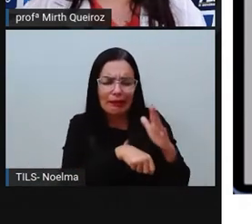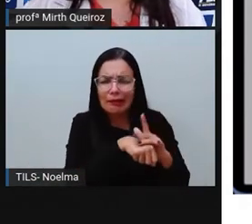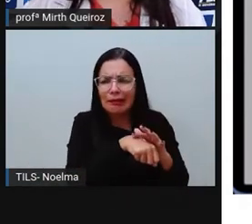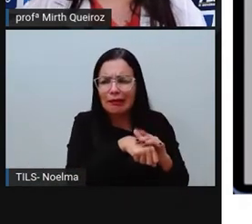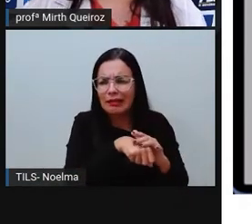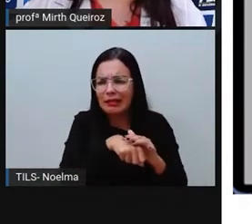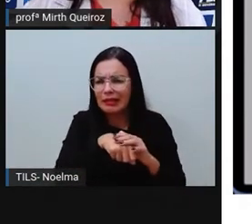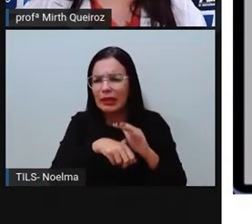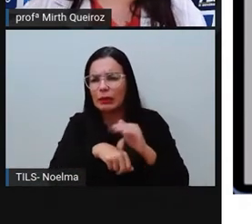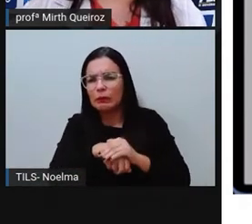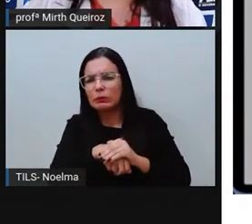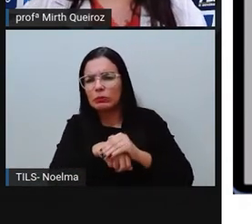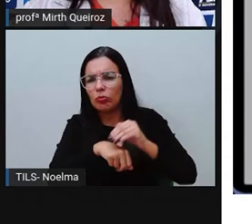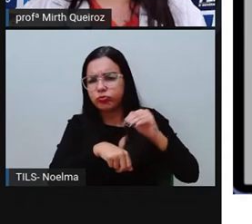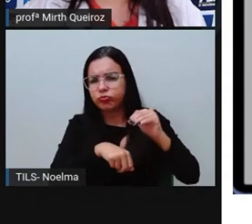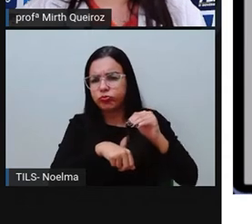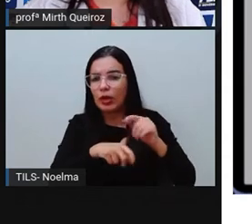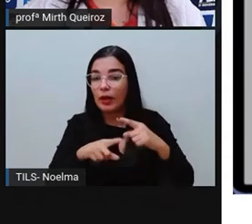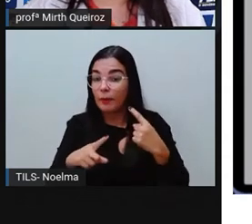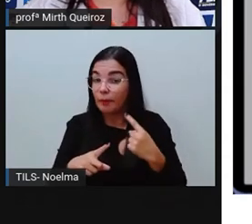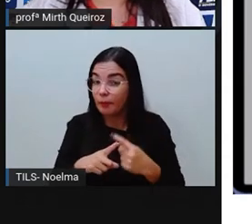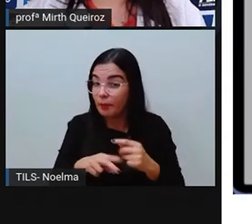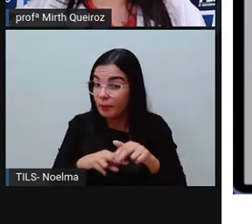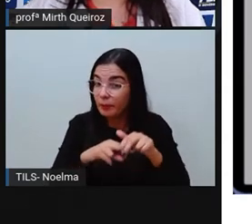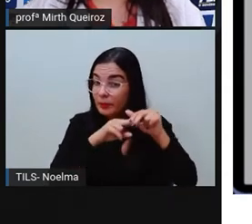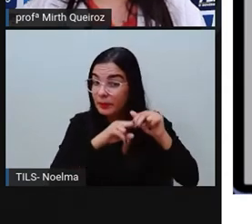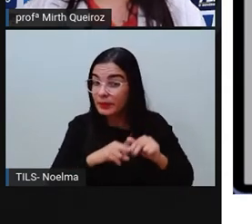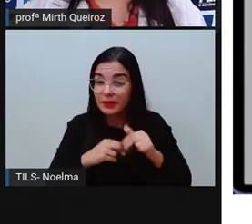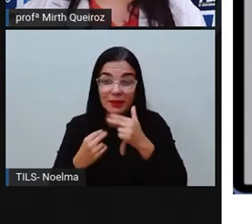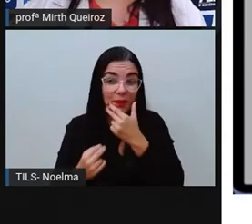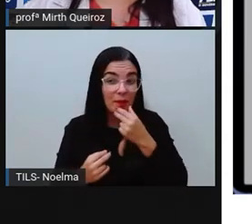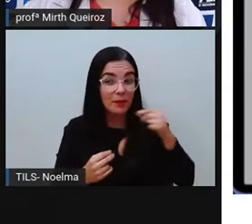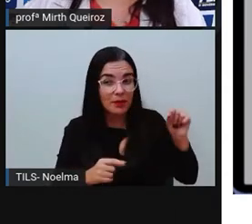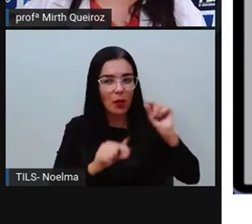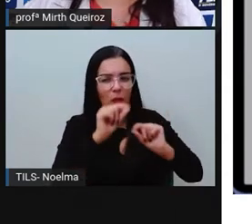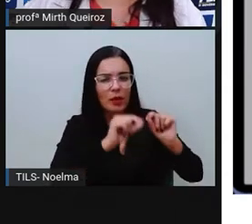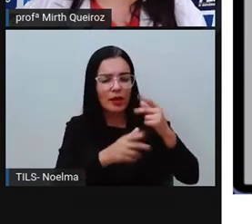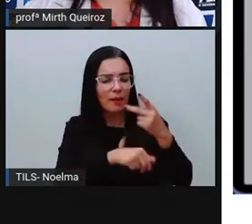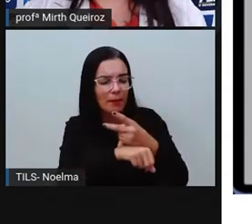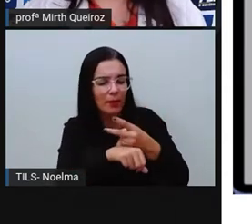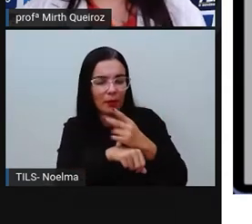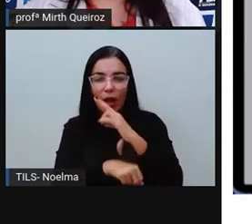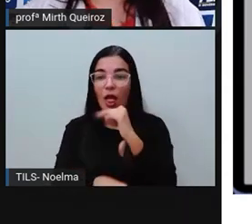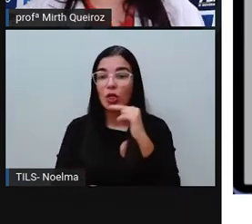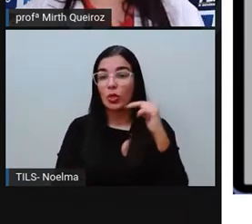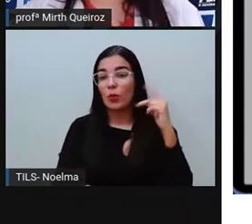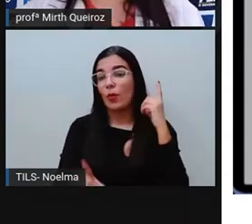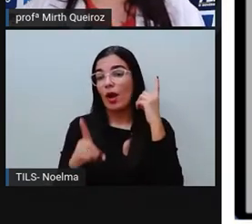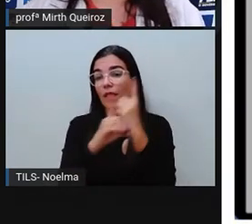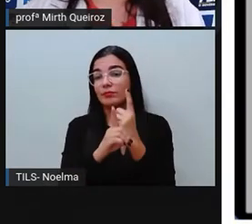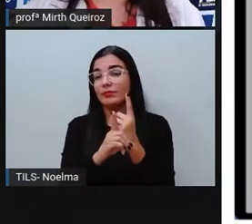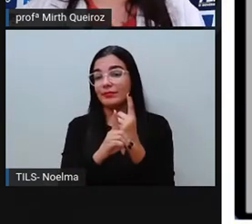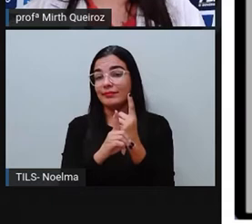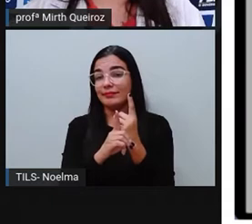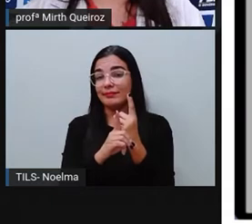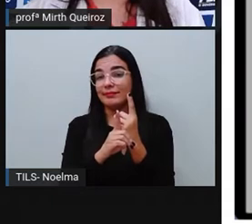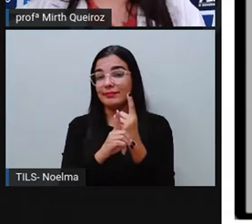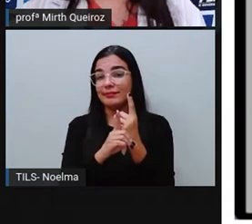inchada. Por isso, com o Chico Bolacha, o que se procura nunca se